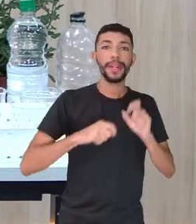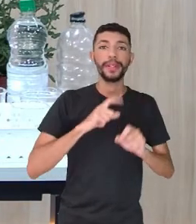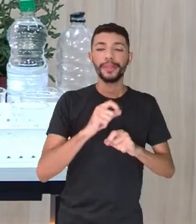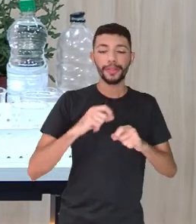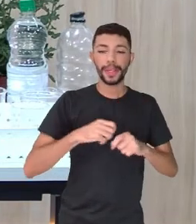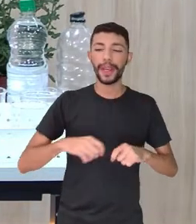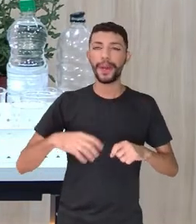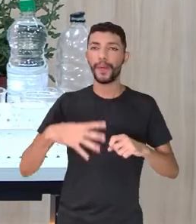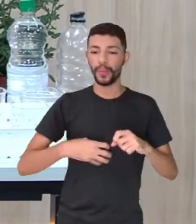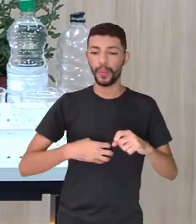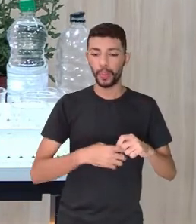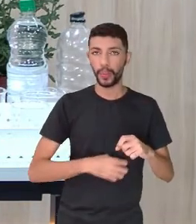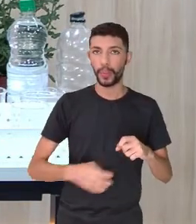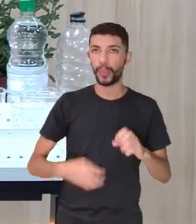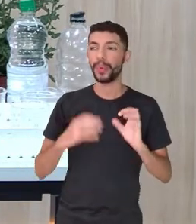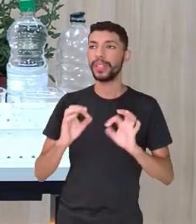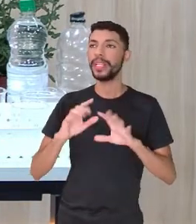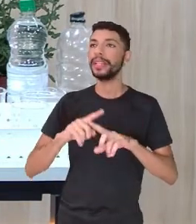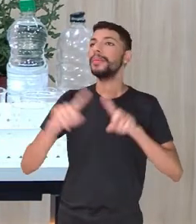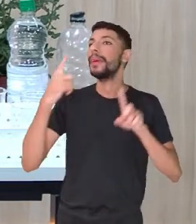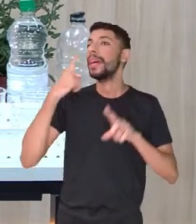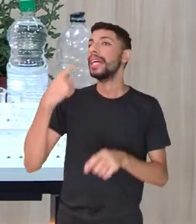falar a respeito do câncer